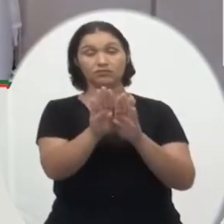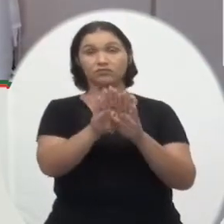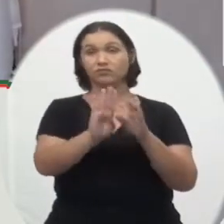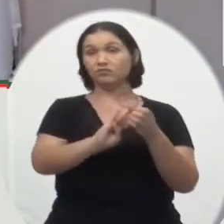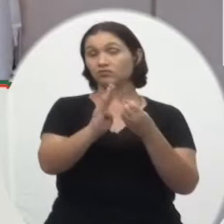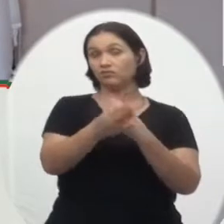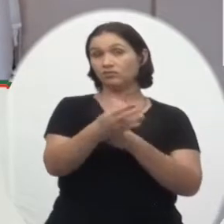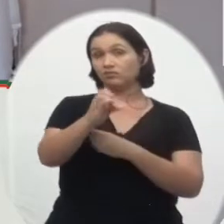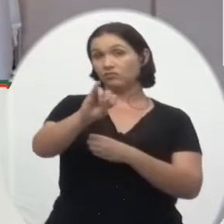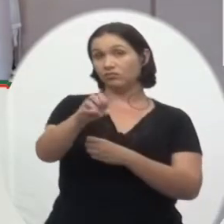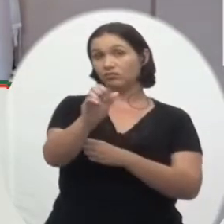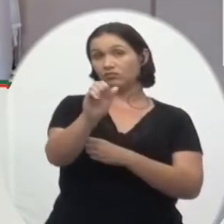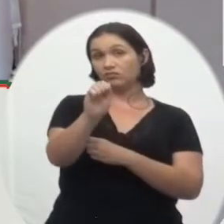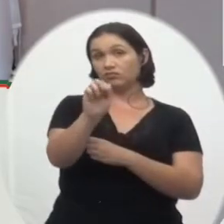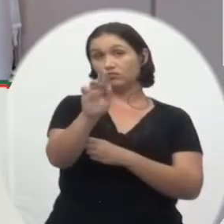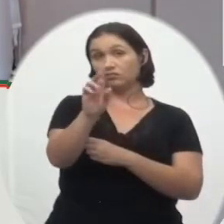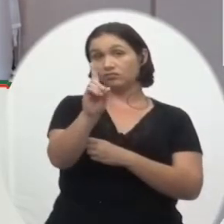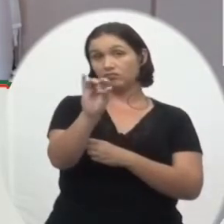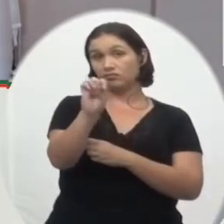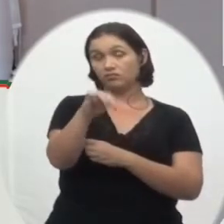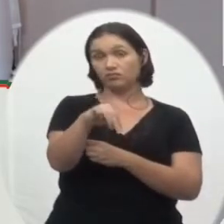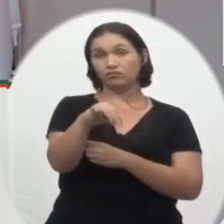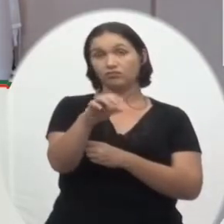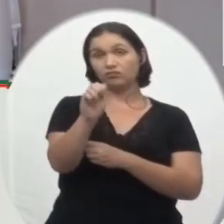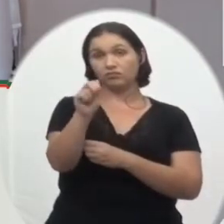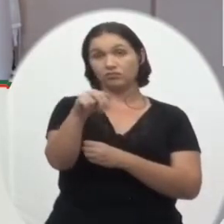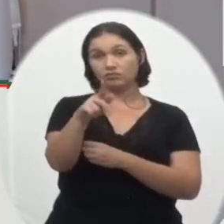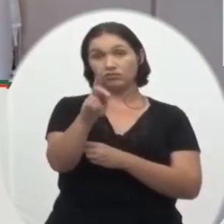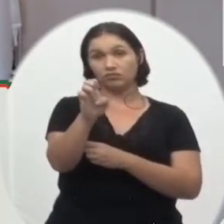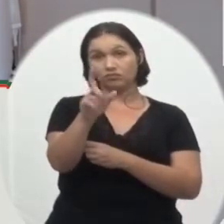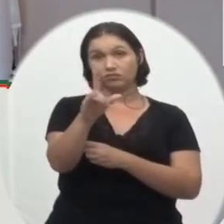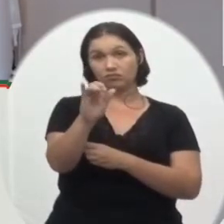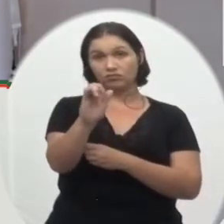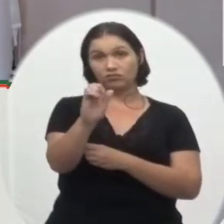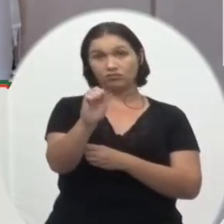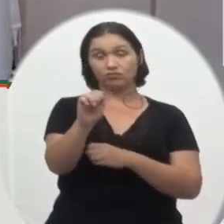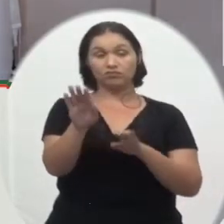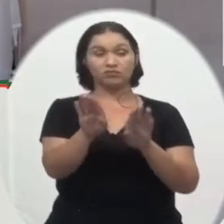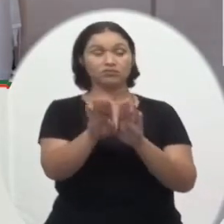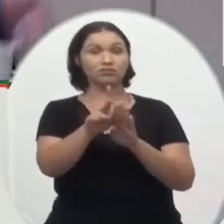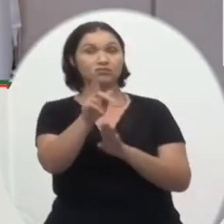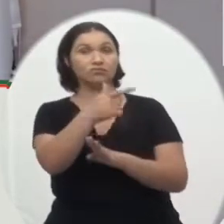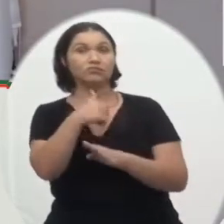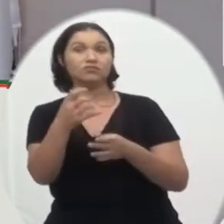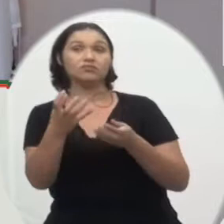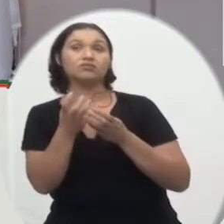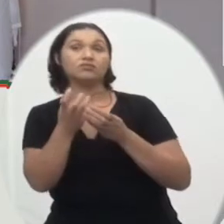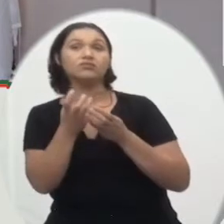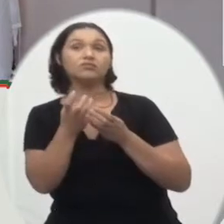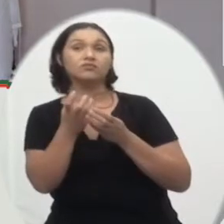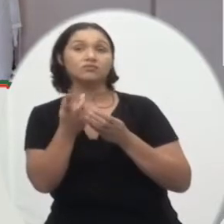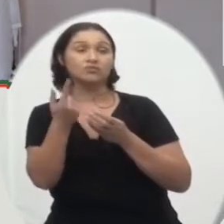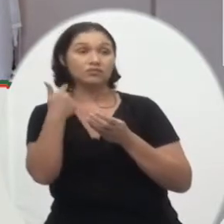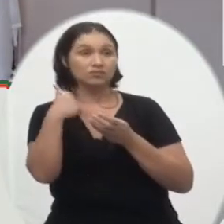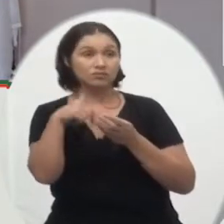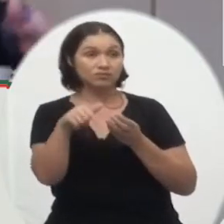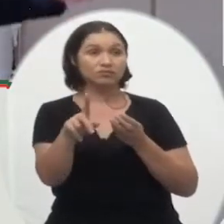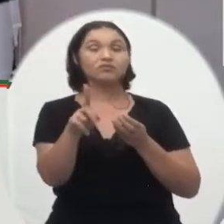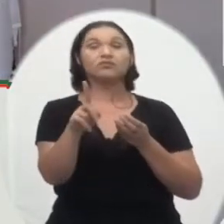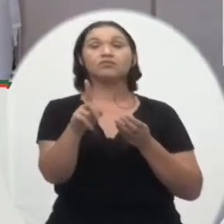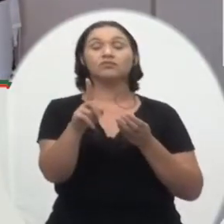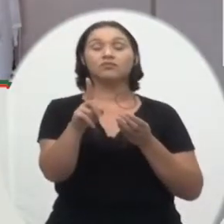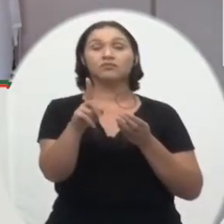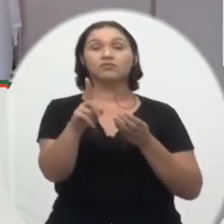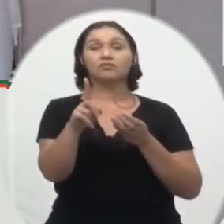Quando a gente quiser ir para aquela questão da banda lá para as universidades, a gente não precisa estar indo pela Santos Dumont ou